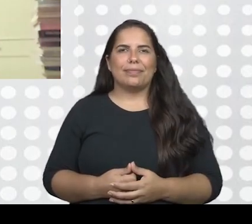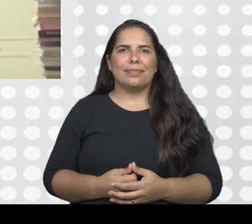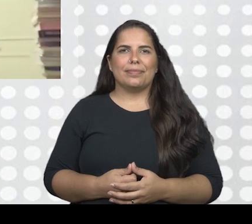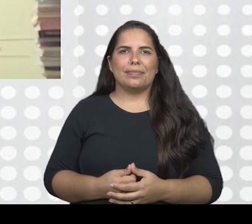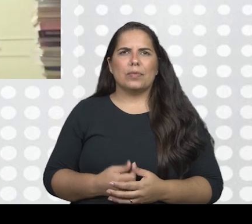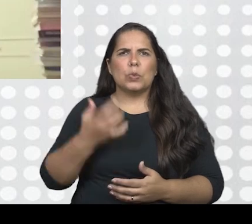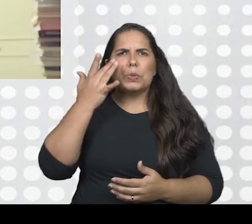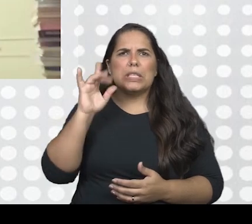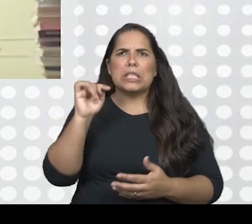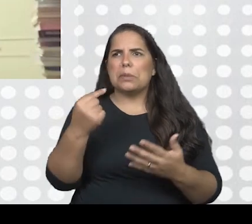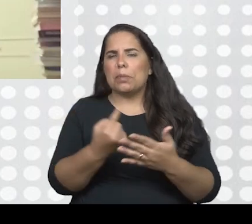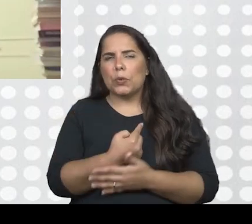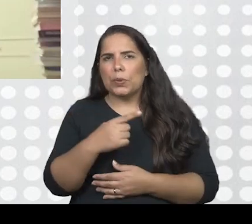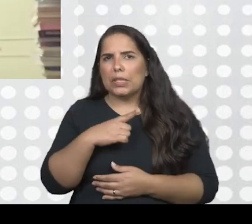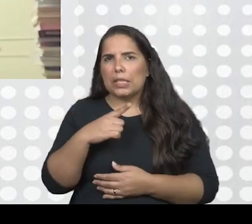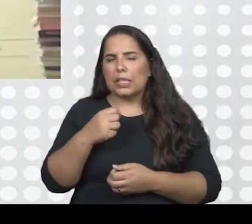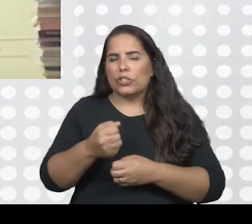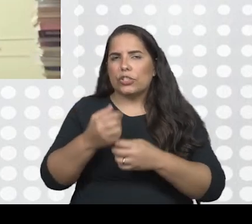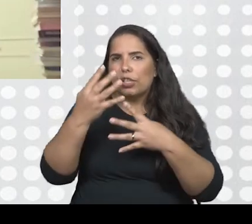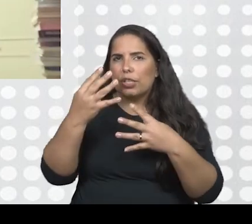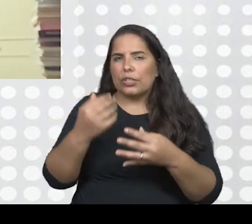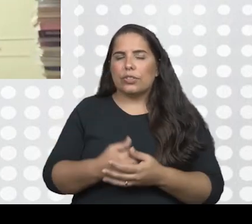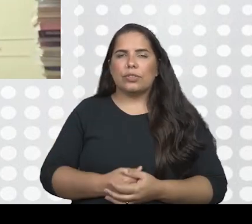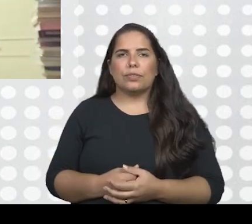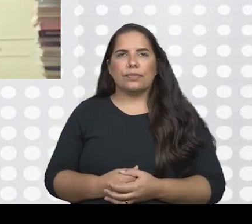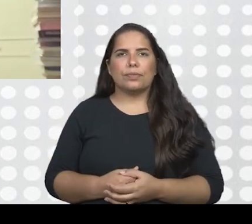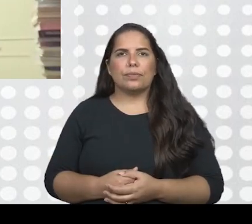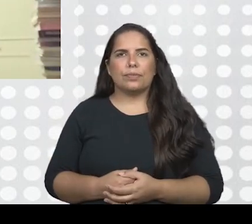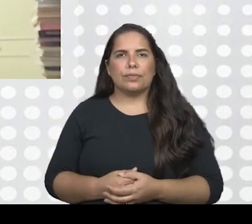Não sei se temos alguma pergunta no chat.